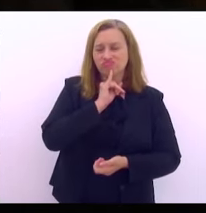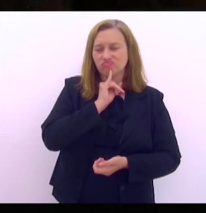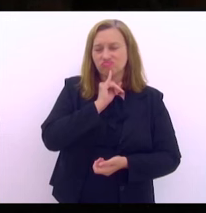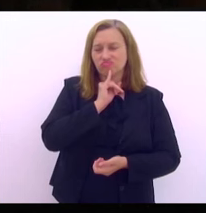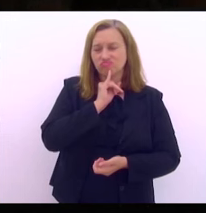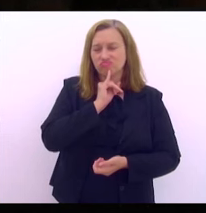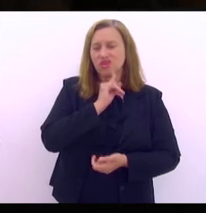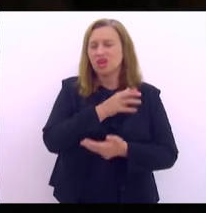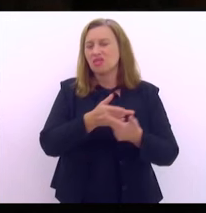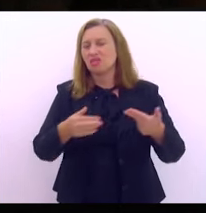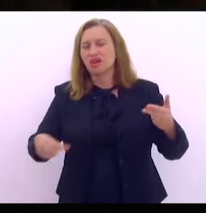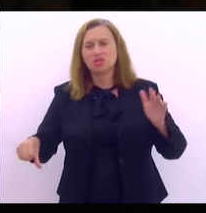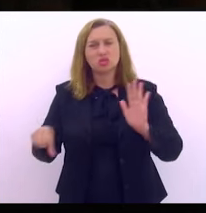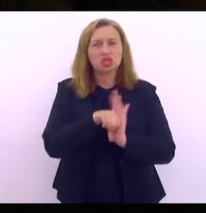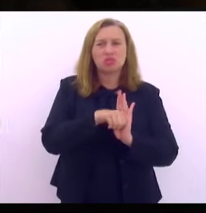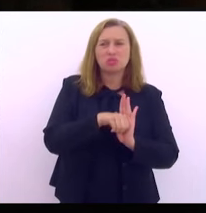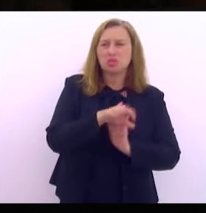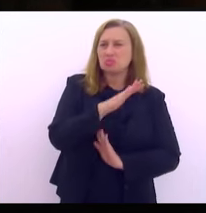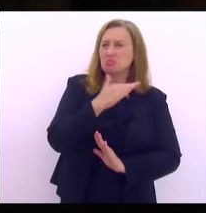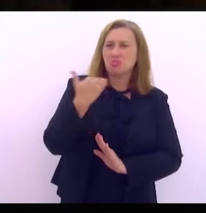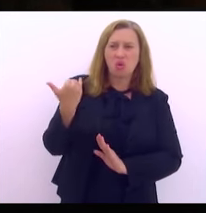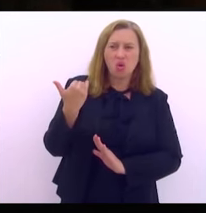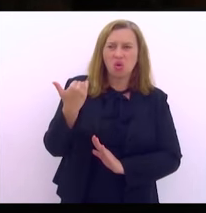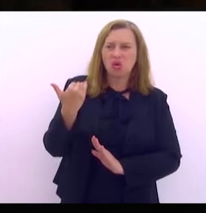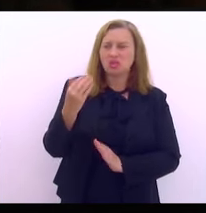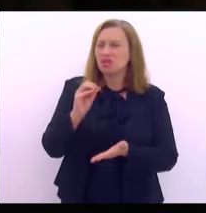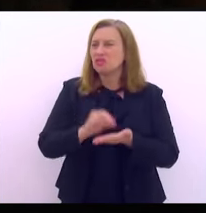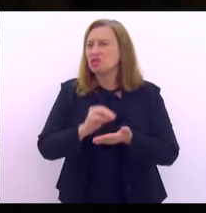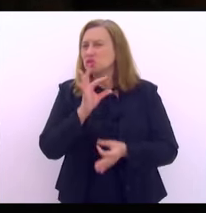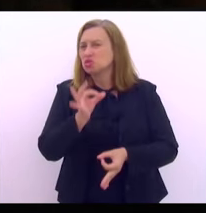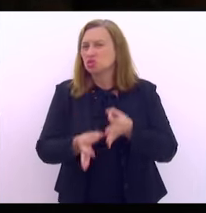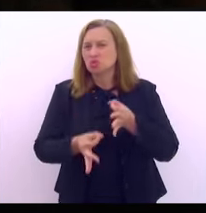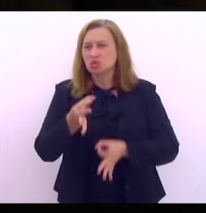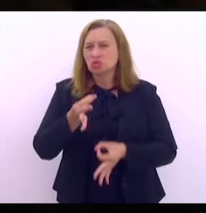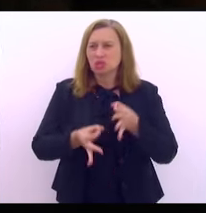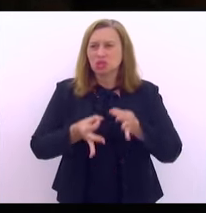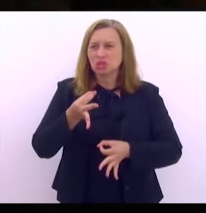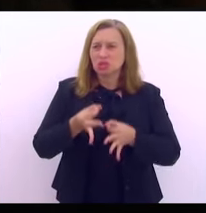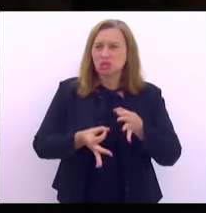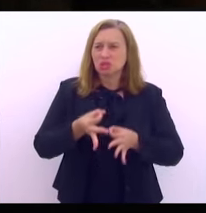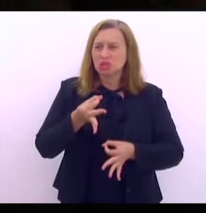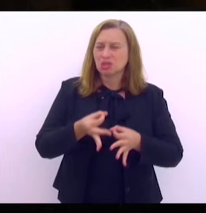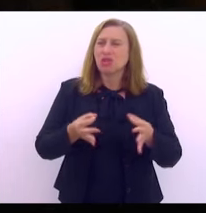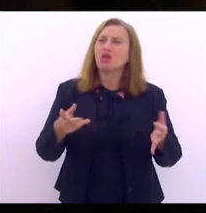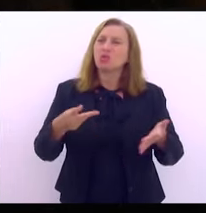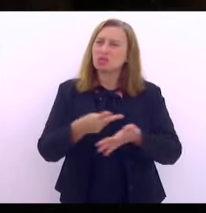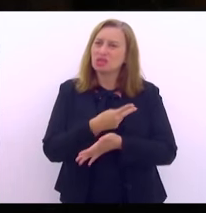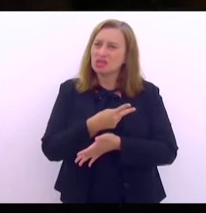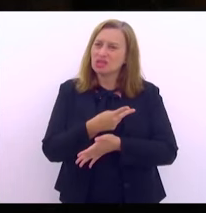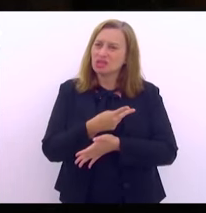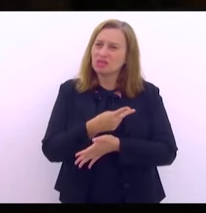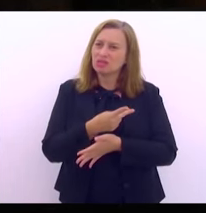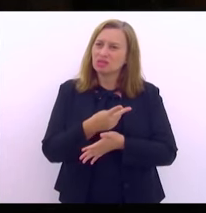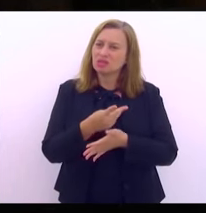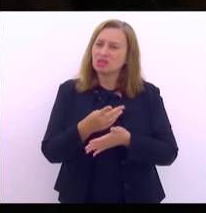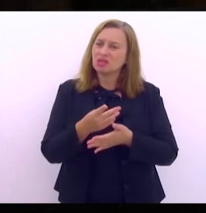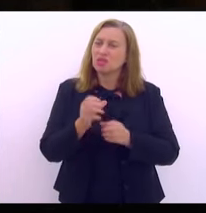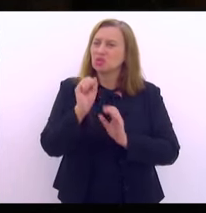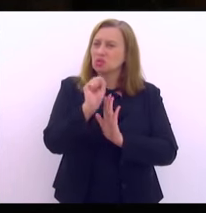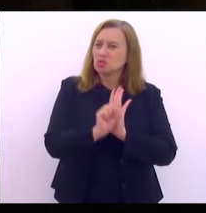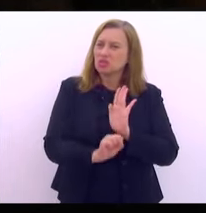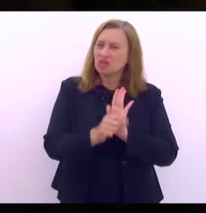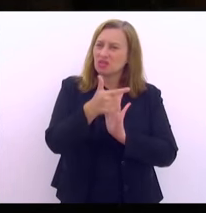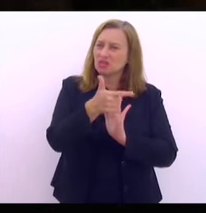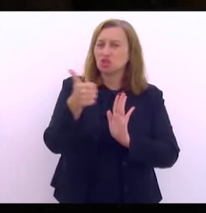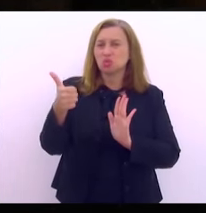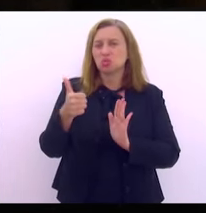tantos crimes, tantas mortes, tantas injustiças estejam acontecendo ainda no século